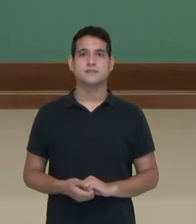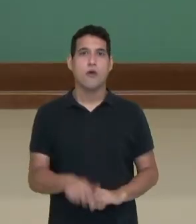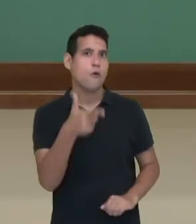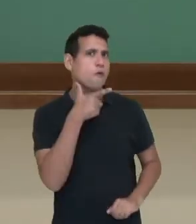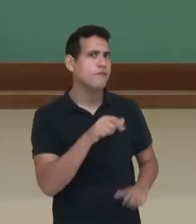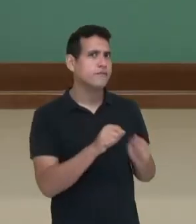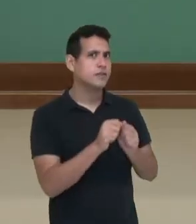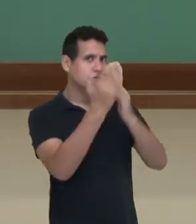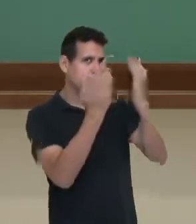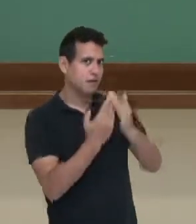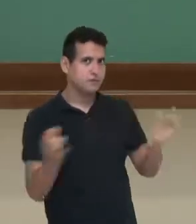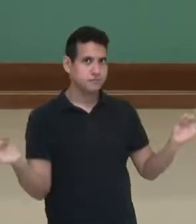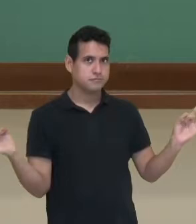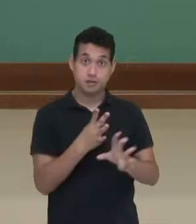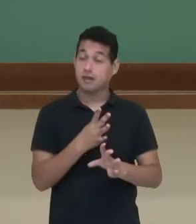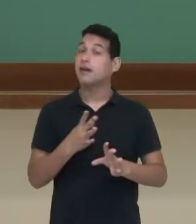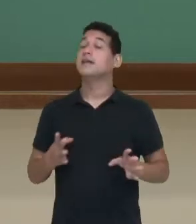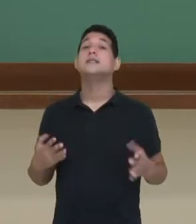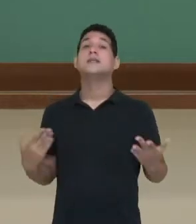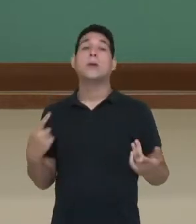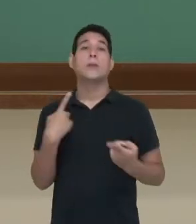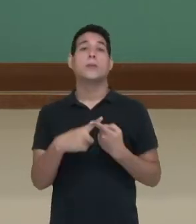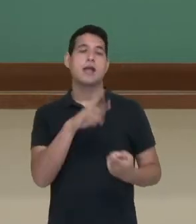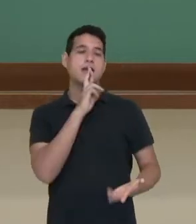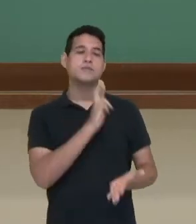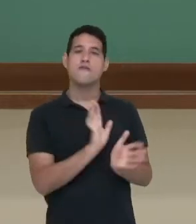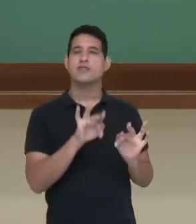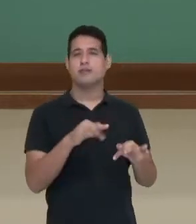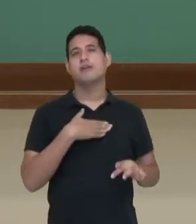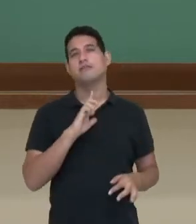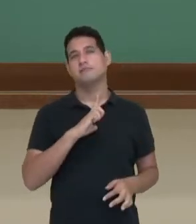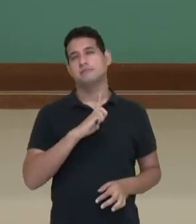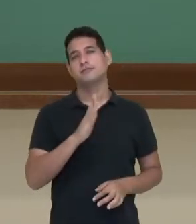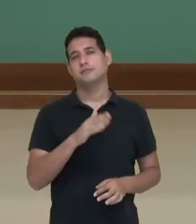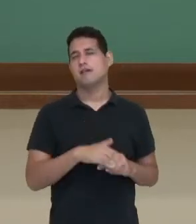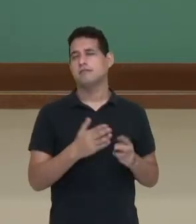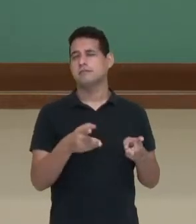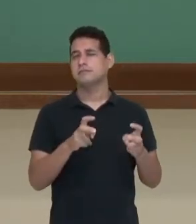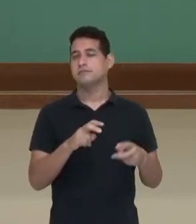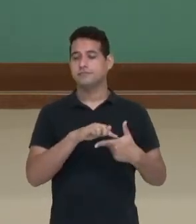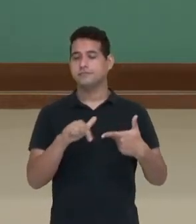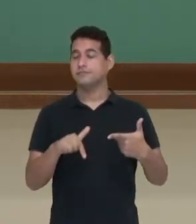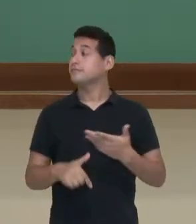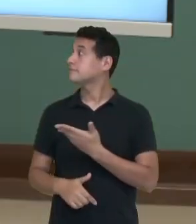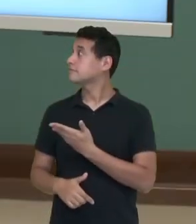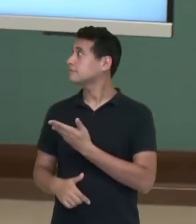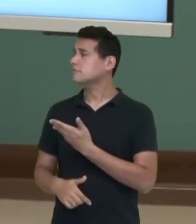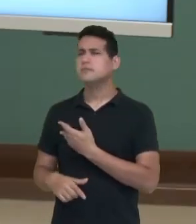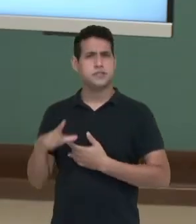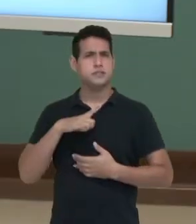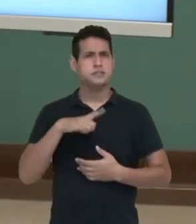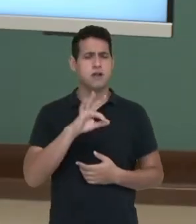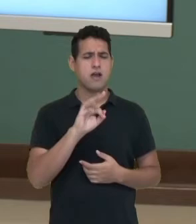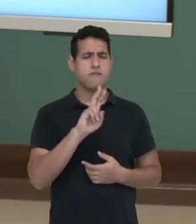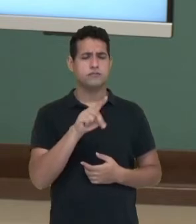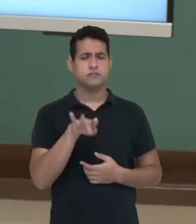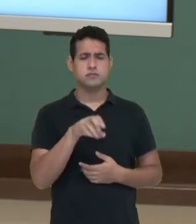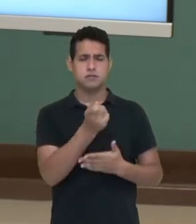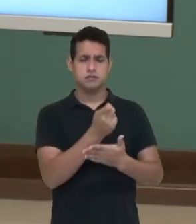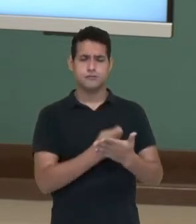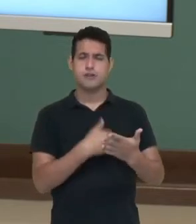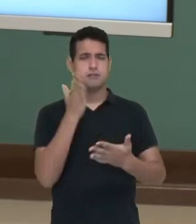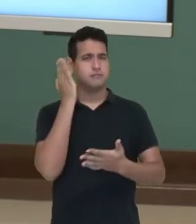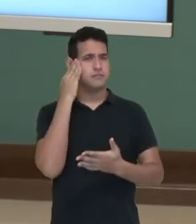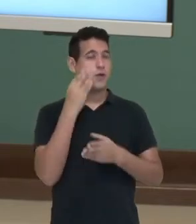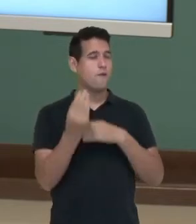Conseguiu fazer a análise? Porque na verdade a resposta final a gente já tem aqui, né? Vamos olhar para o gráfico. Eu já tenho a função escrita aqui, já sei